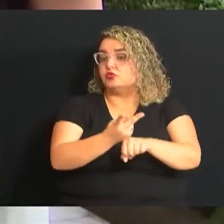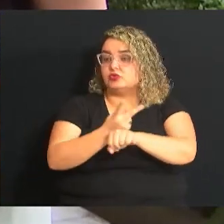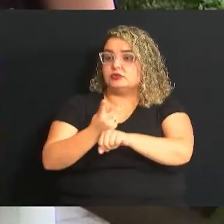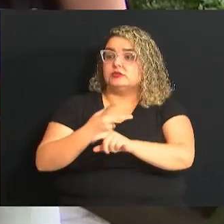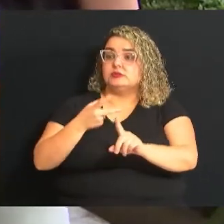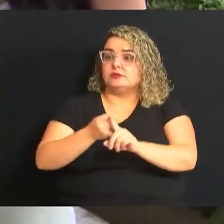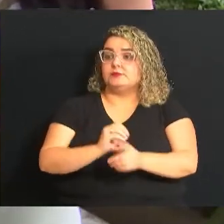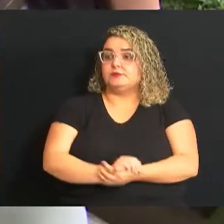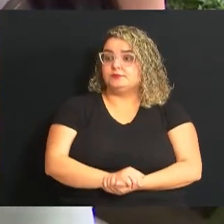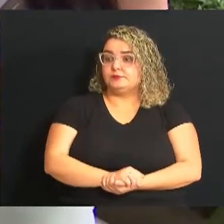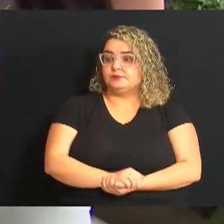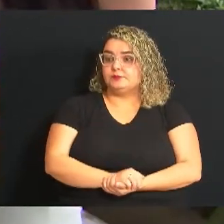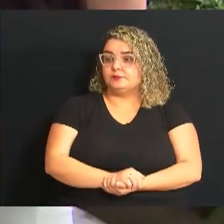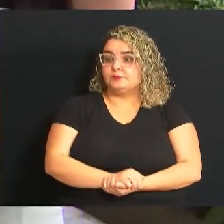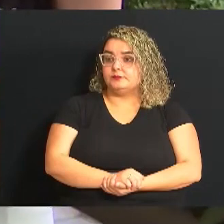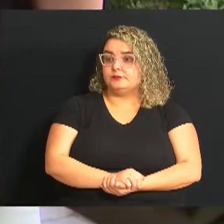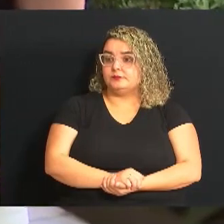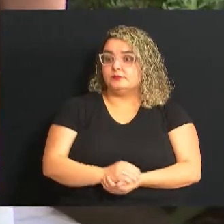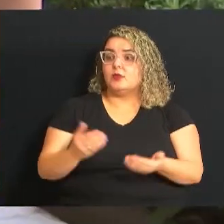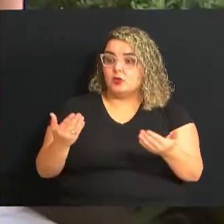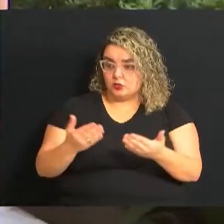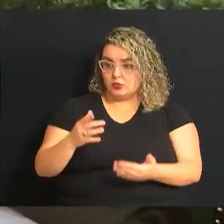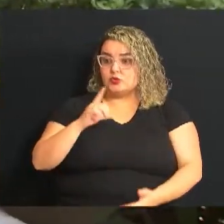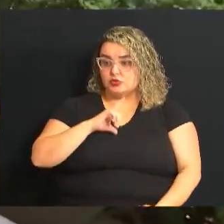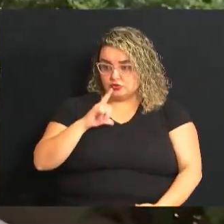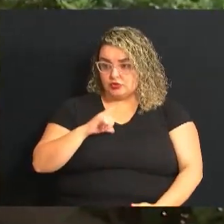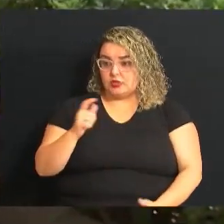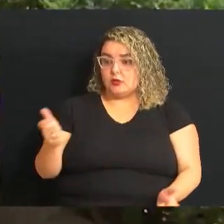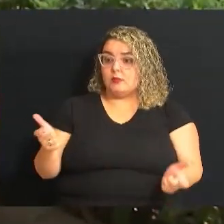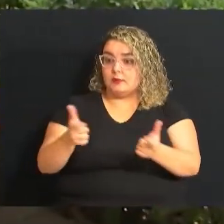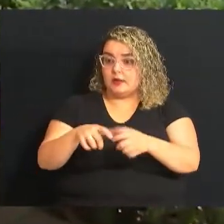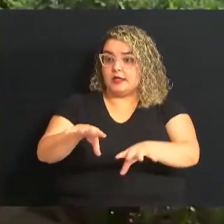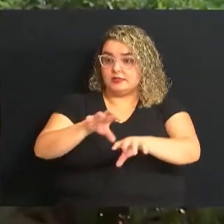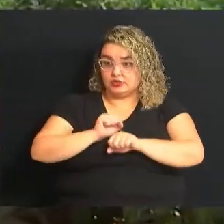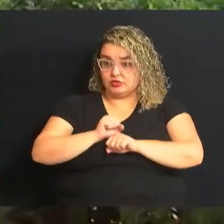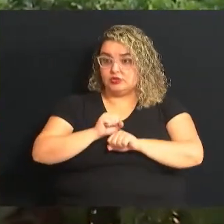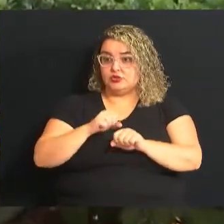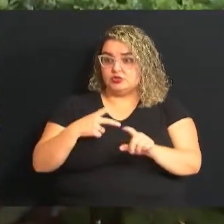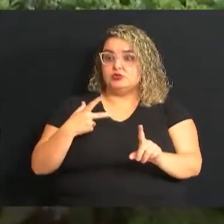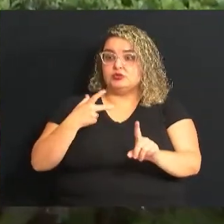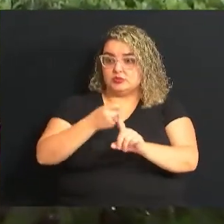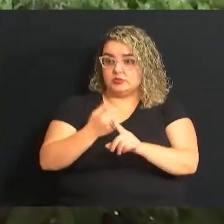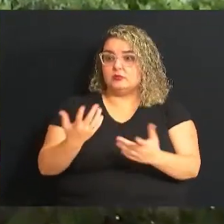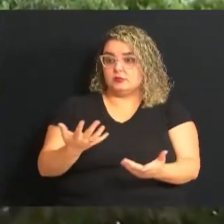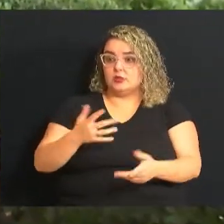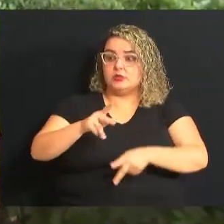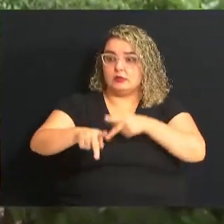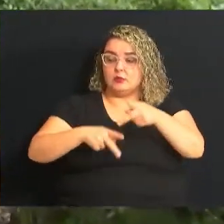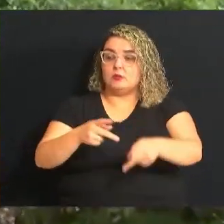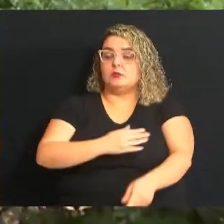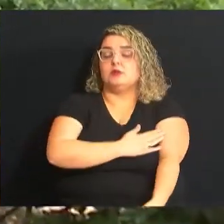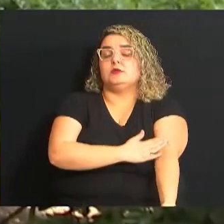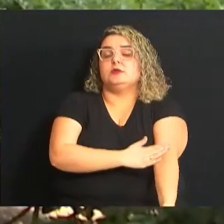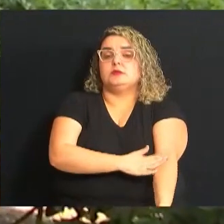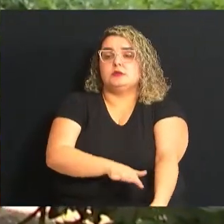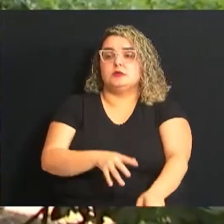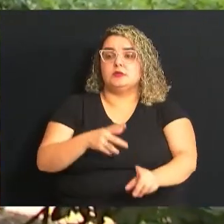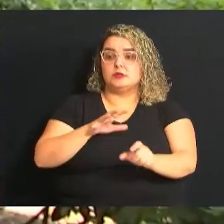doses? Hoje a gente está com uma baixa adesão da população mesmo em relação às doses de Covid,